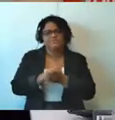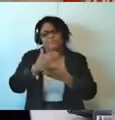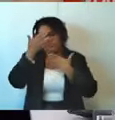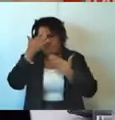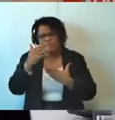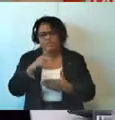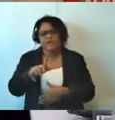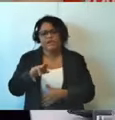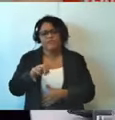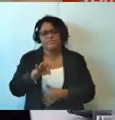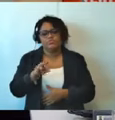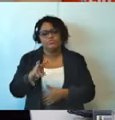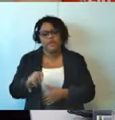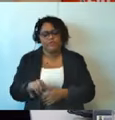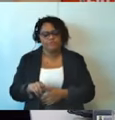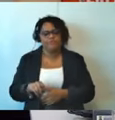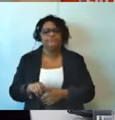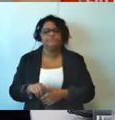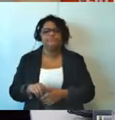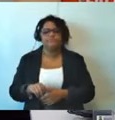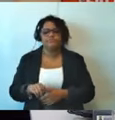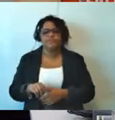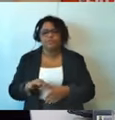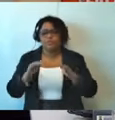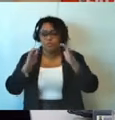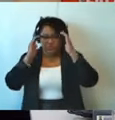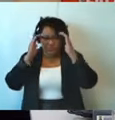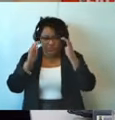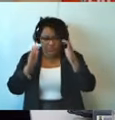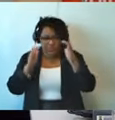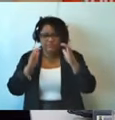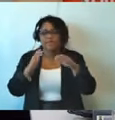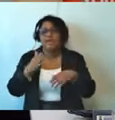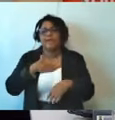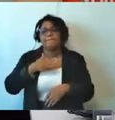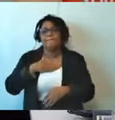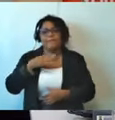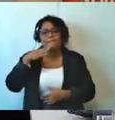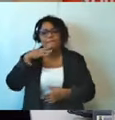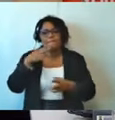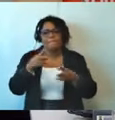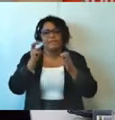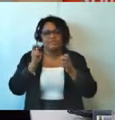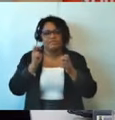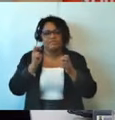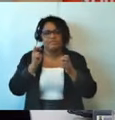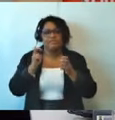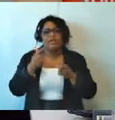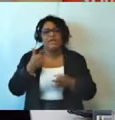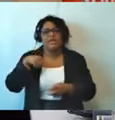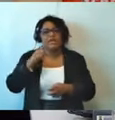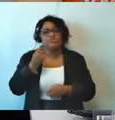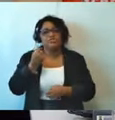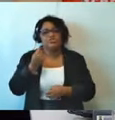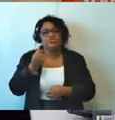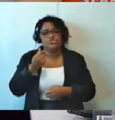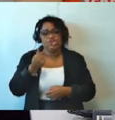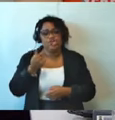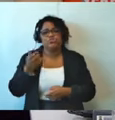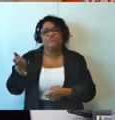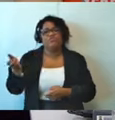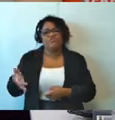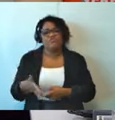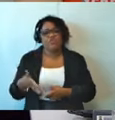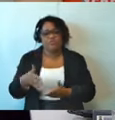fala. Com todo o respeito, a minha percepção é que a gente está jogando dinheiro fora com essa tinta vagabunda que está sendo aplicada